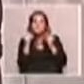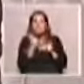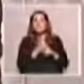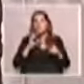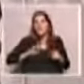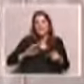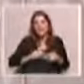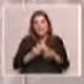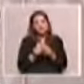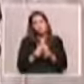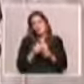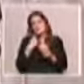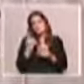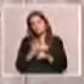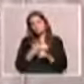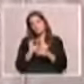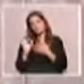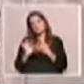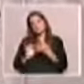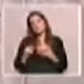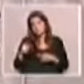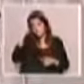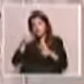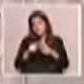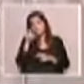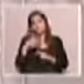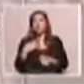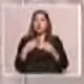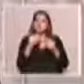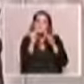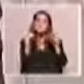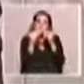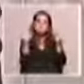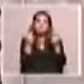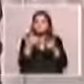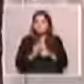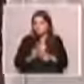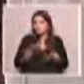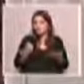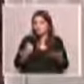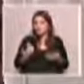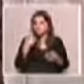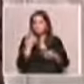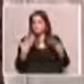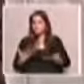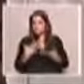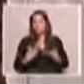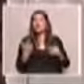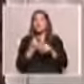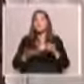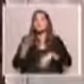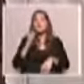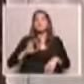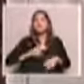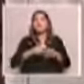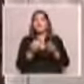muito Exato. Mais. É muito mais. E isso é para quem procura textura. Uhum. Portanto, repara que hoje o que se consome mais são queijos de